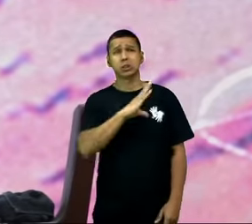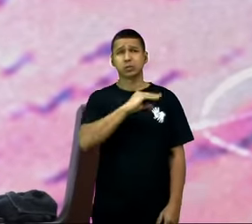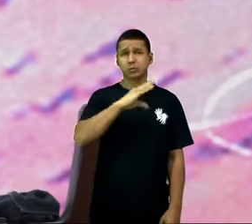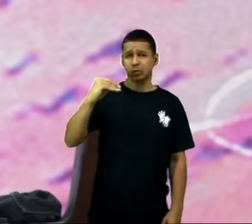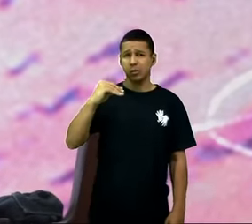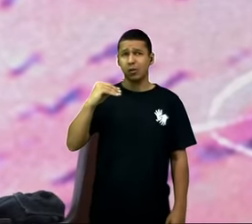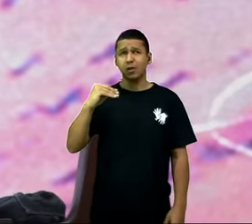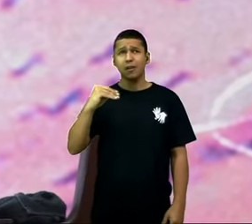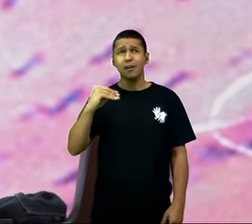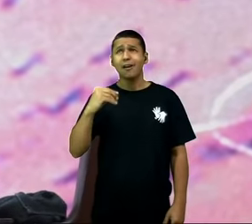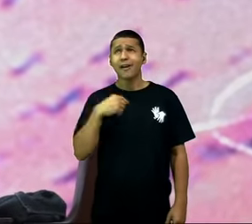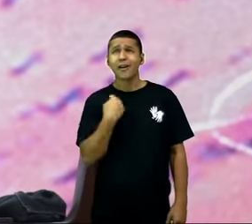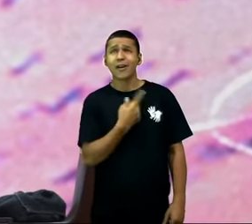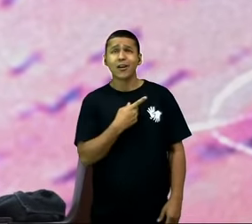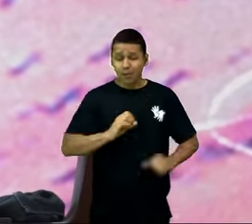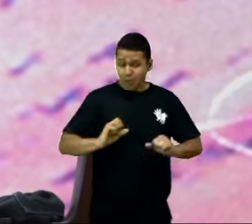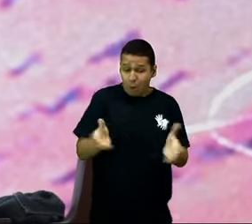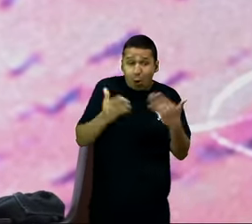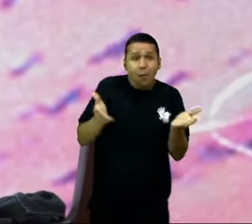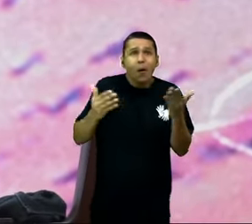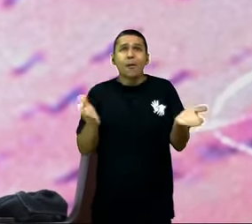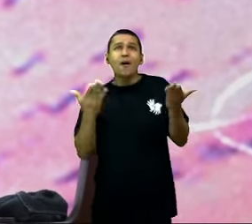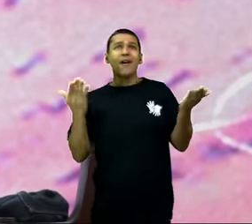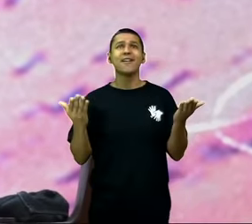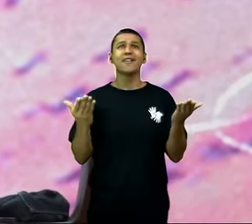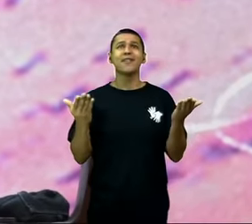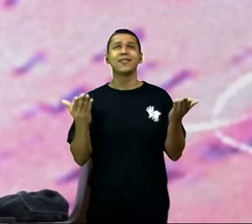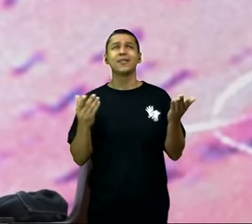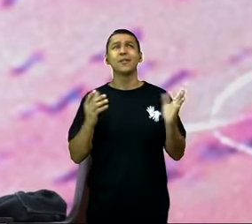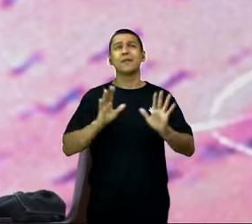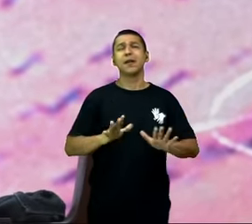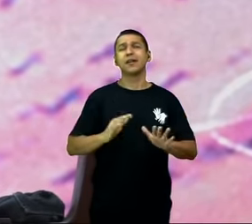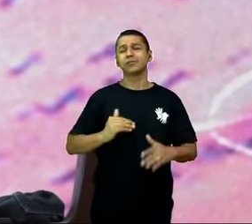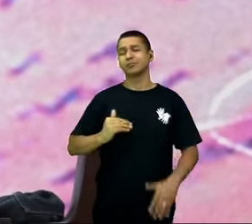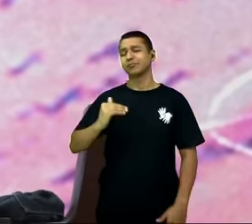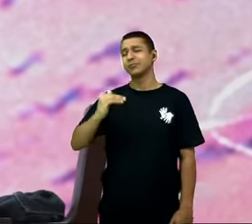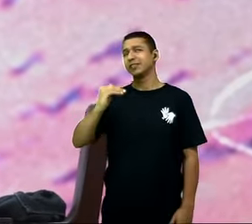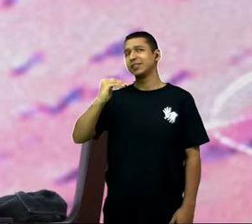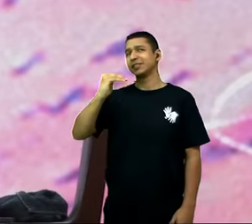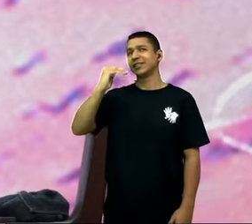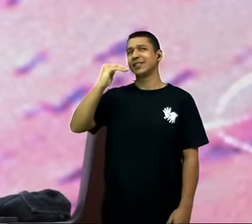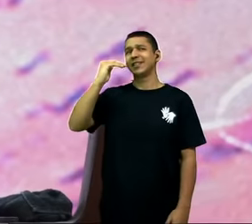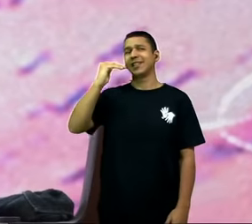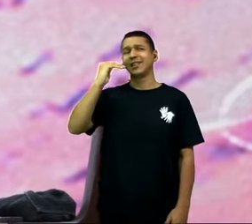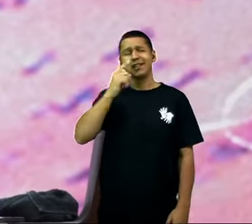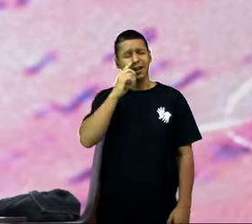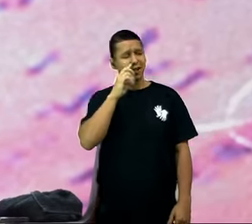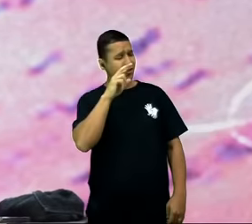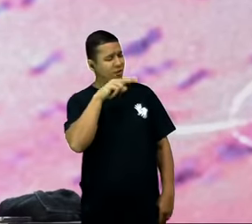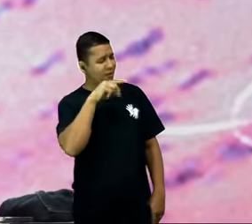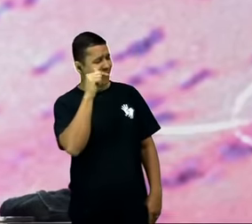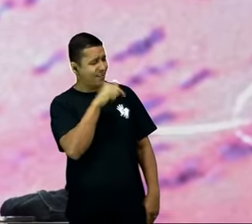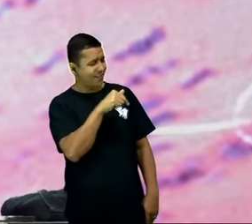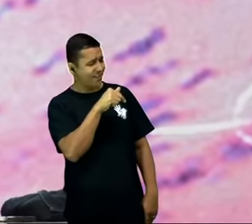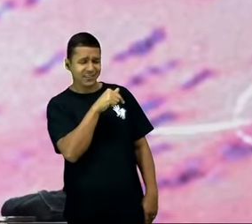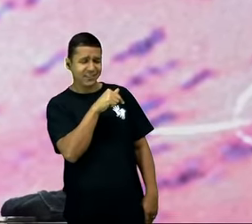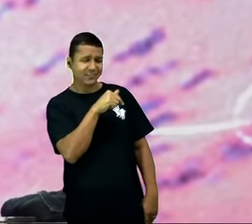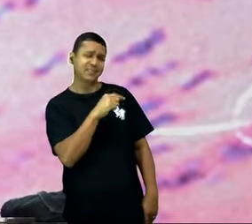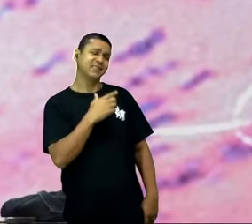não é? A gente vai ficando mais velho, a gente vai olhando para a galera mais nova, a gente vai assim, que gracinha, já fui assim,